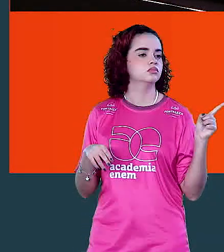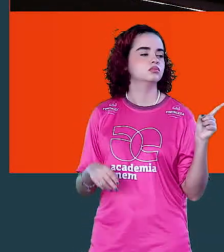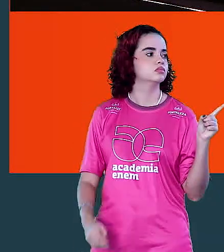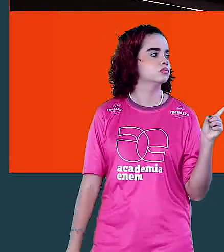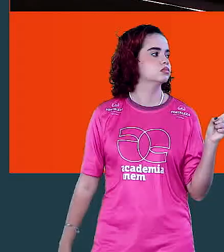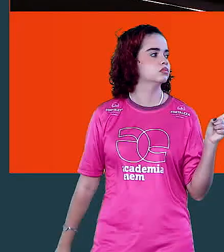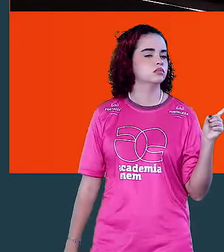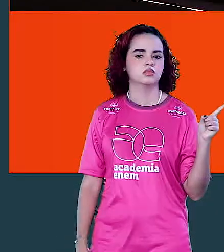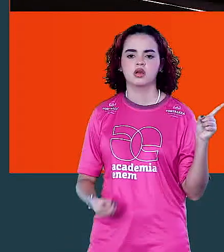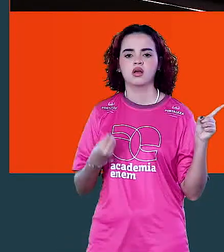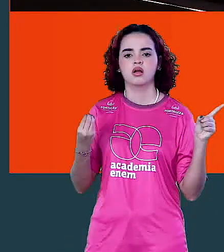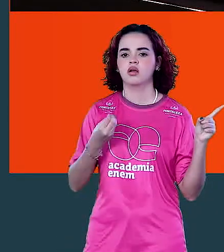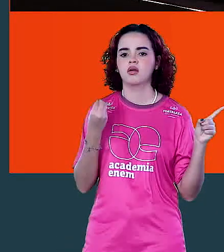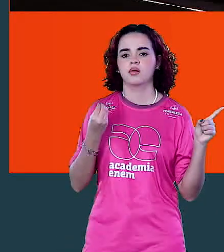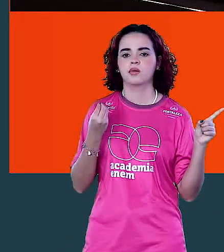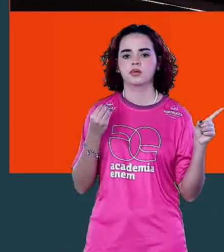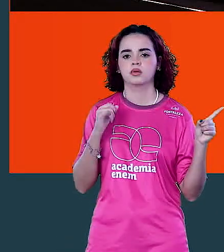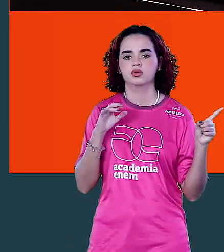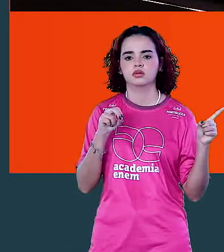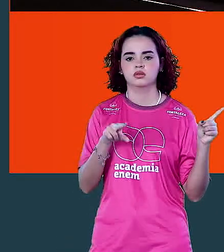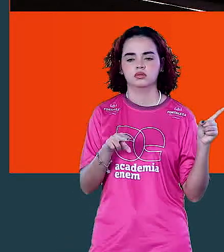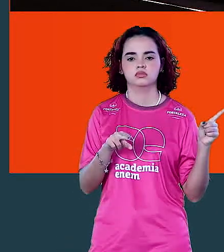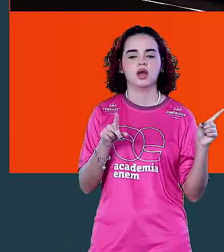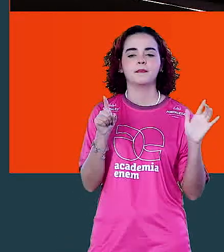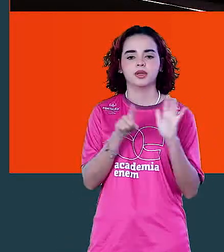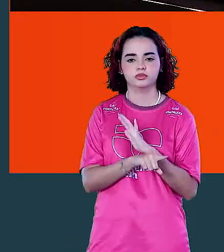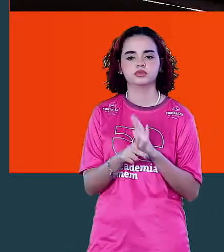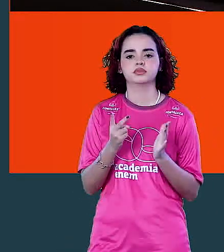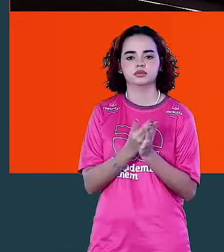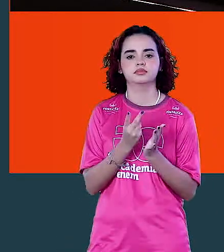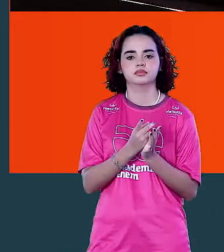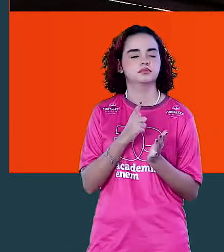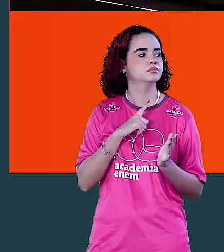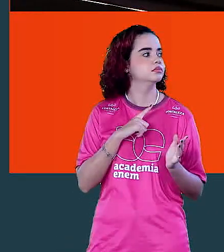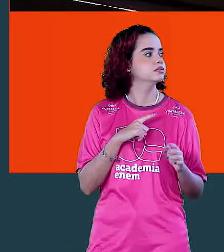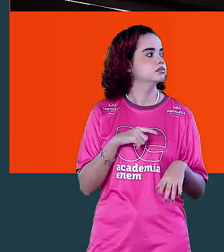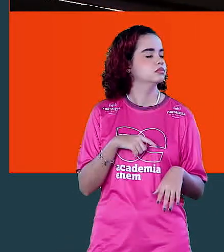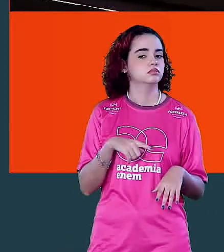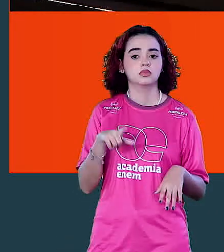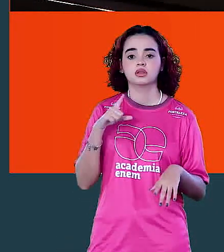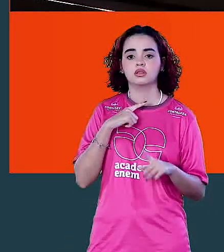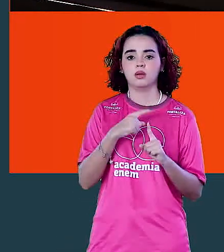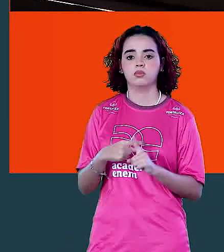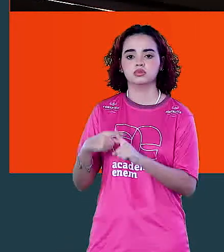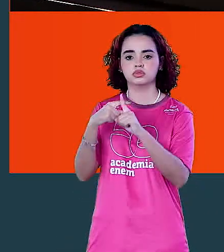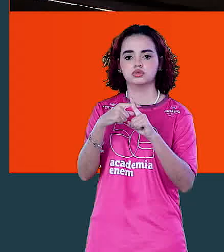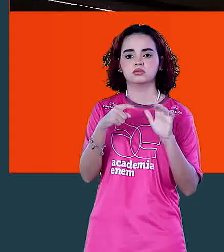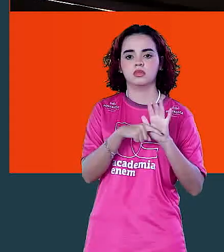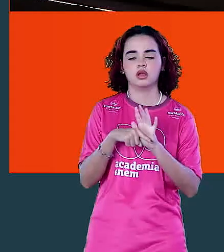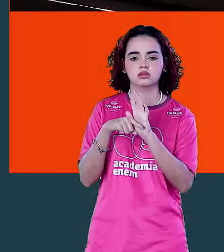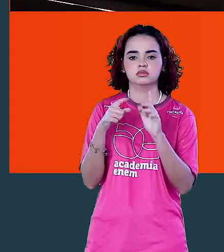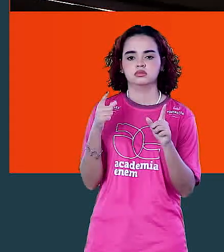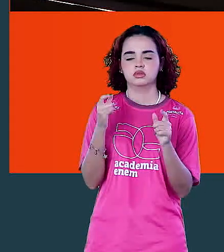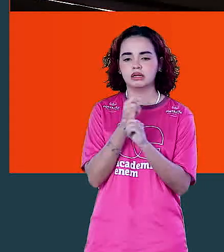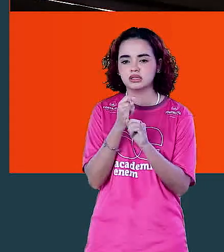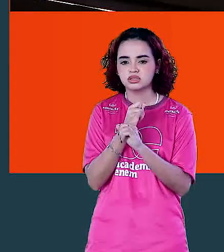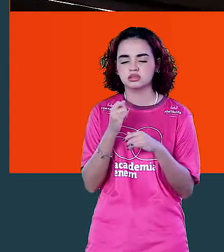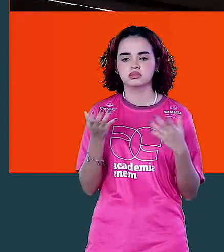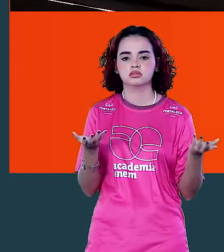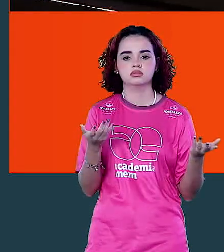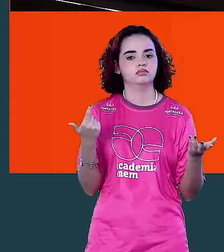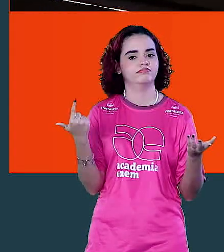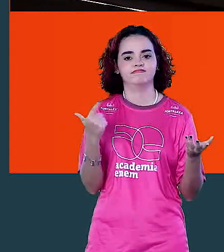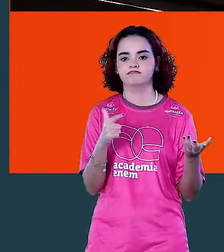Pessoal, como é que eu vou saber, Ed? A questão escreve para ti, tá? Tem cargas positivas e negativas aqui? Não. Então, se não tem